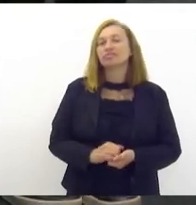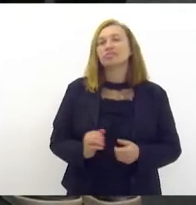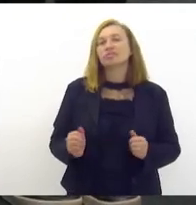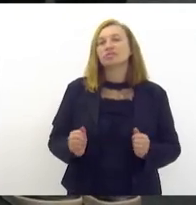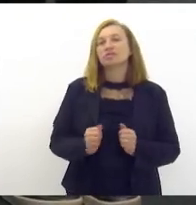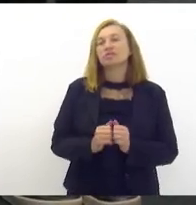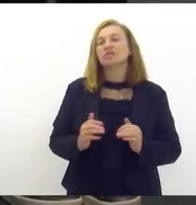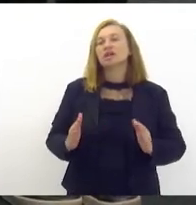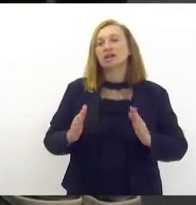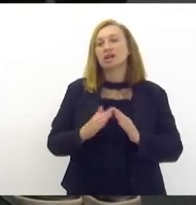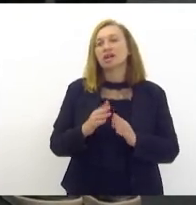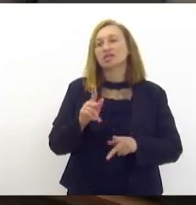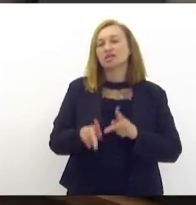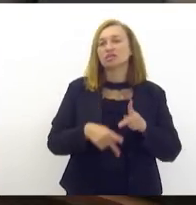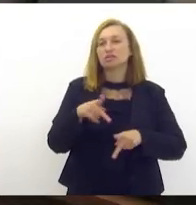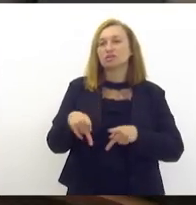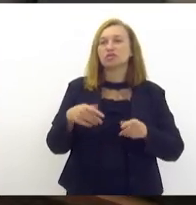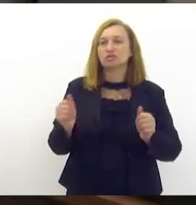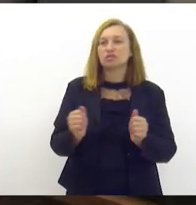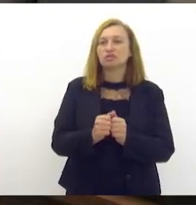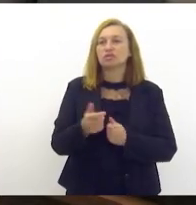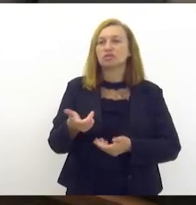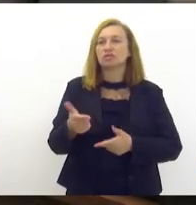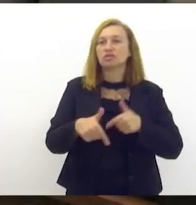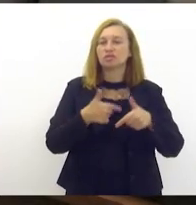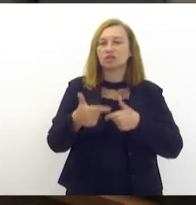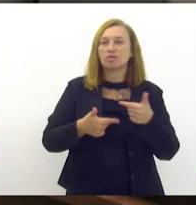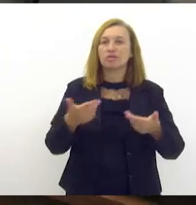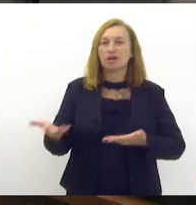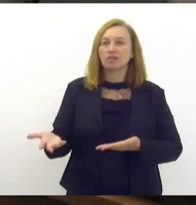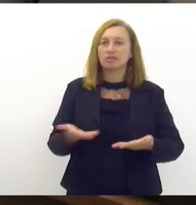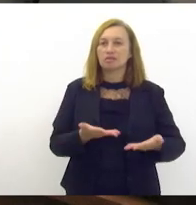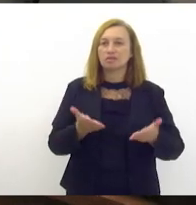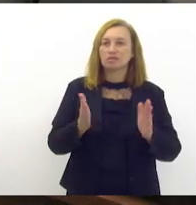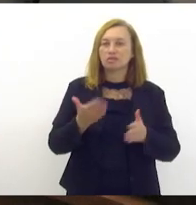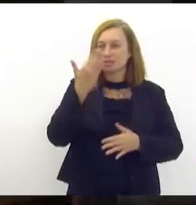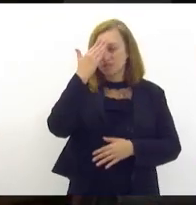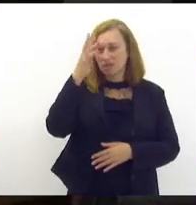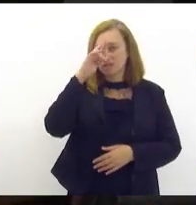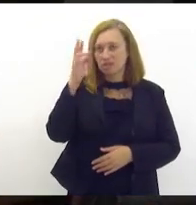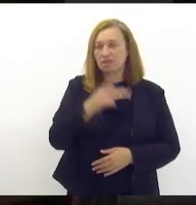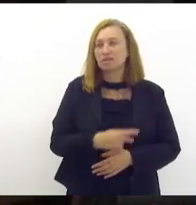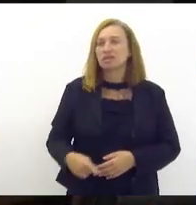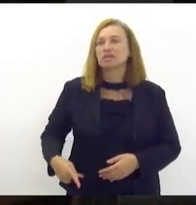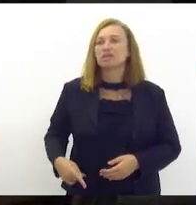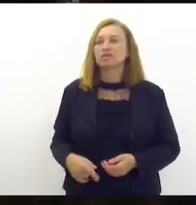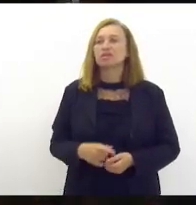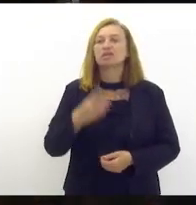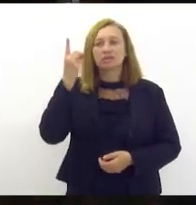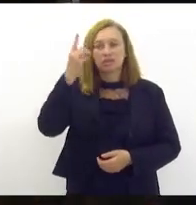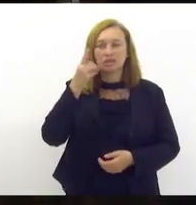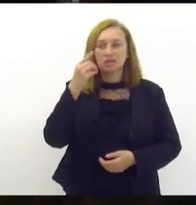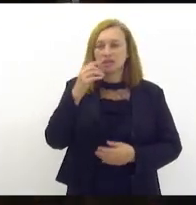na Casa do Povo, junto aos trabalhos hoje, junto conosco. Obrigada, presidente. Falou, deputada.